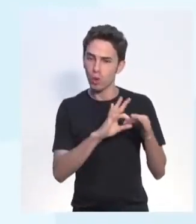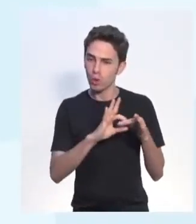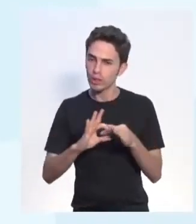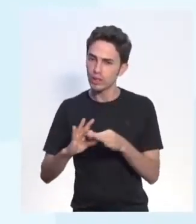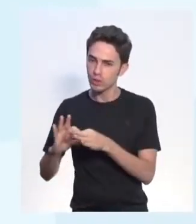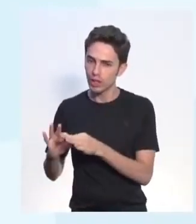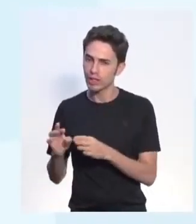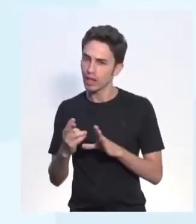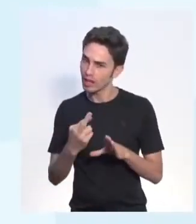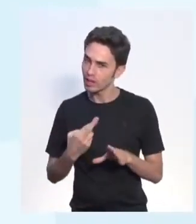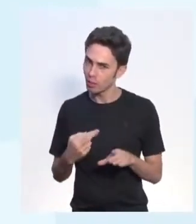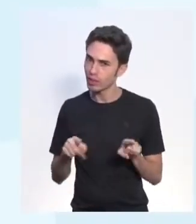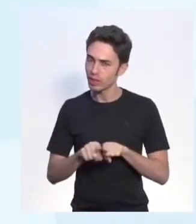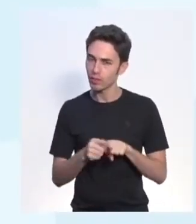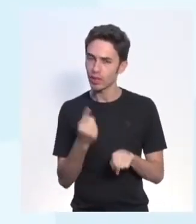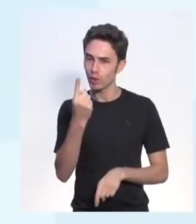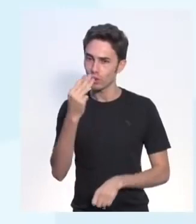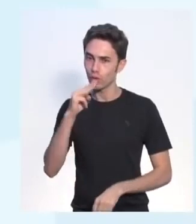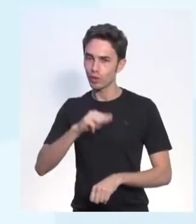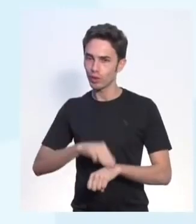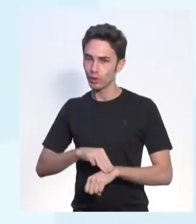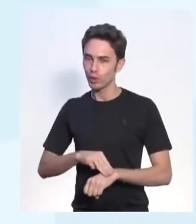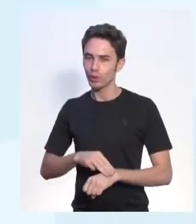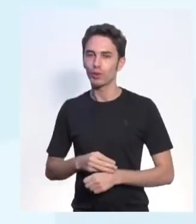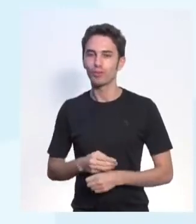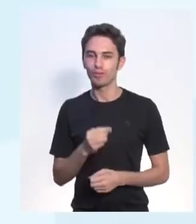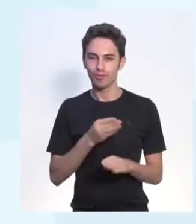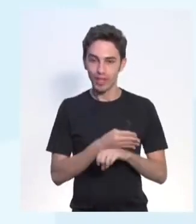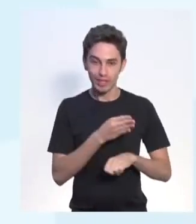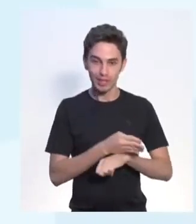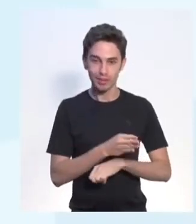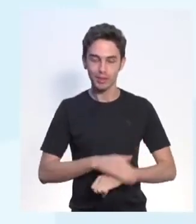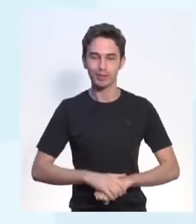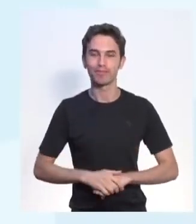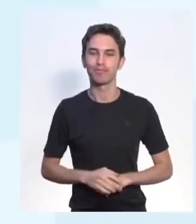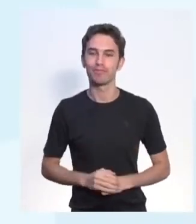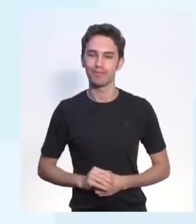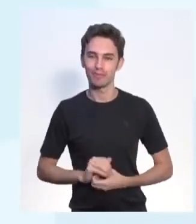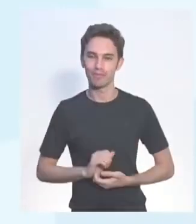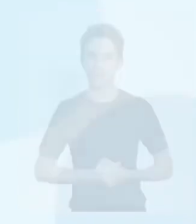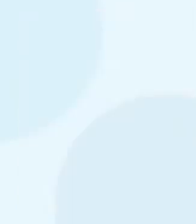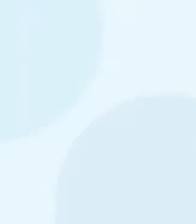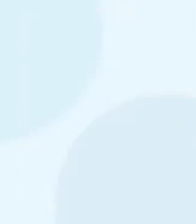1 minuto, já voltamos, participe!